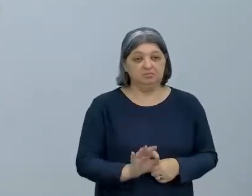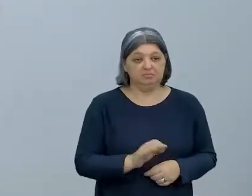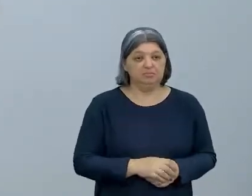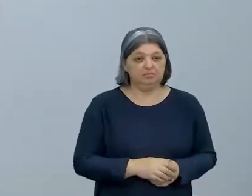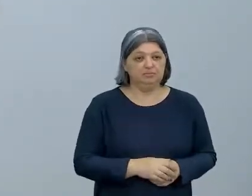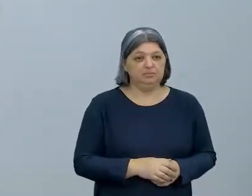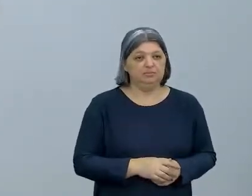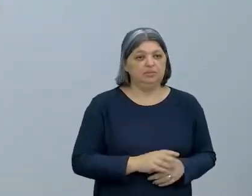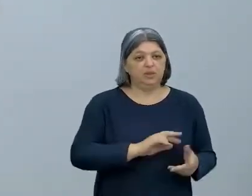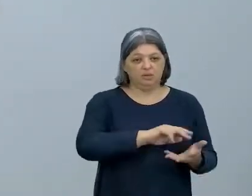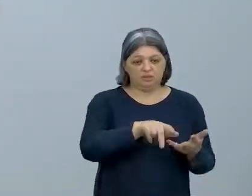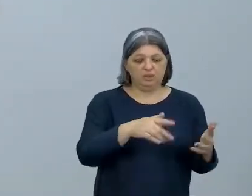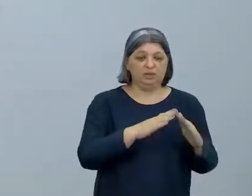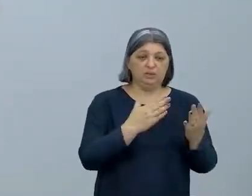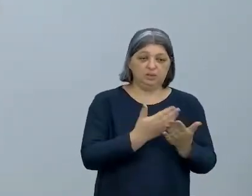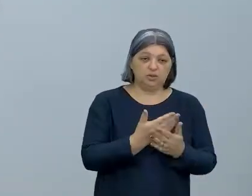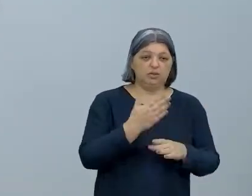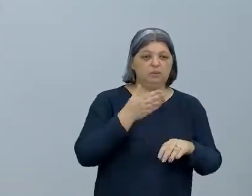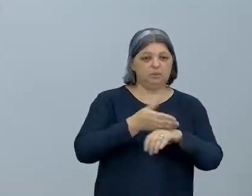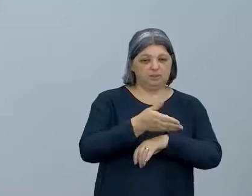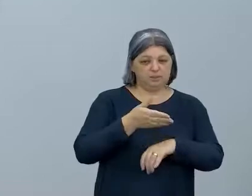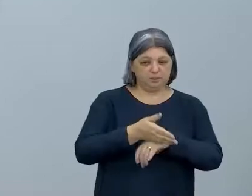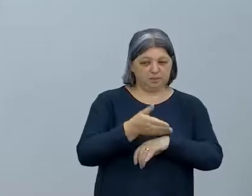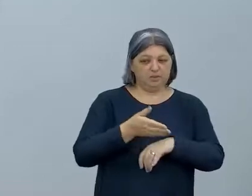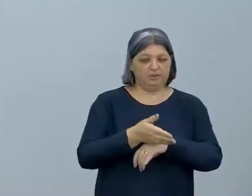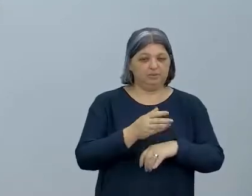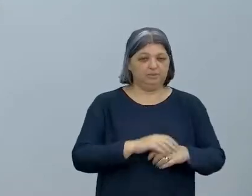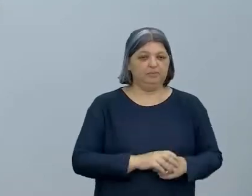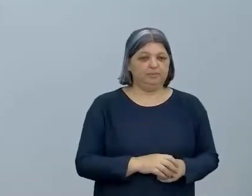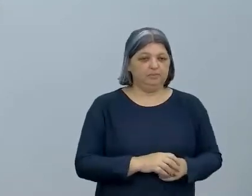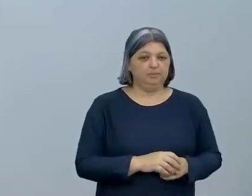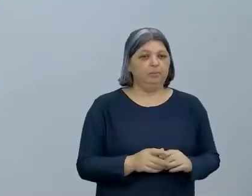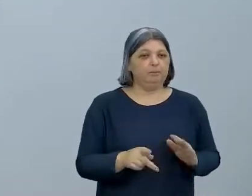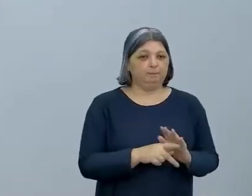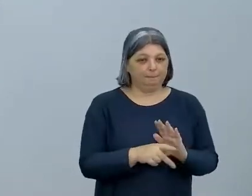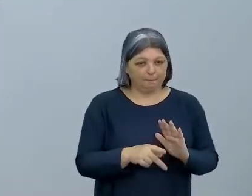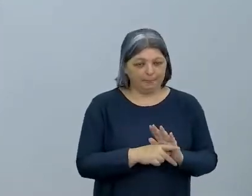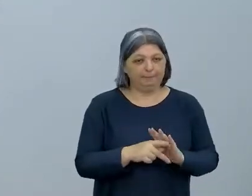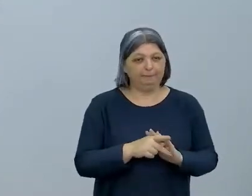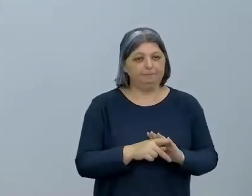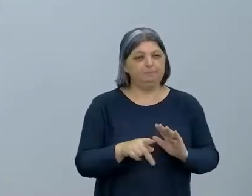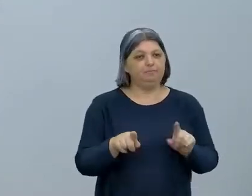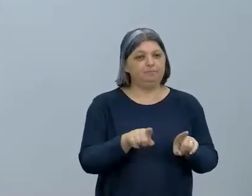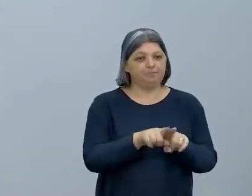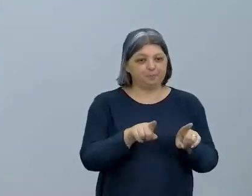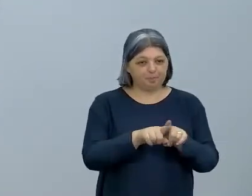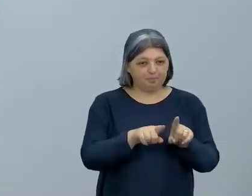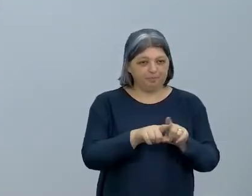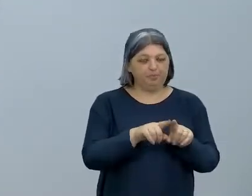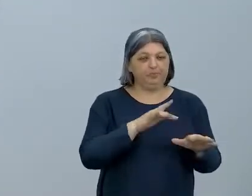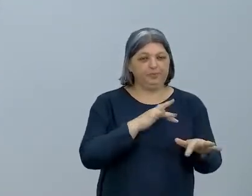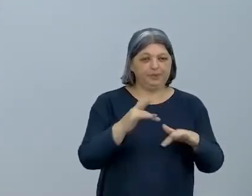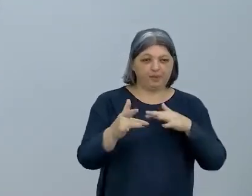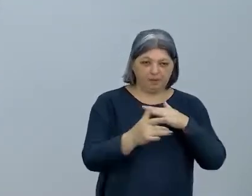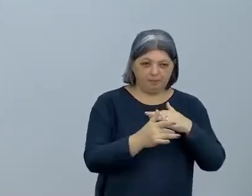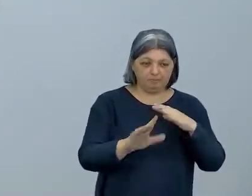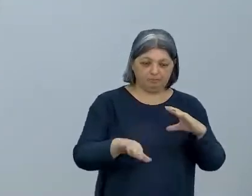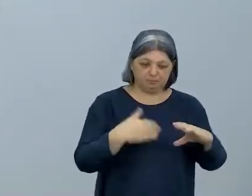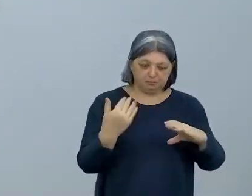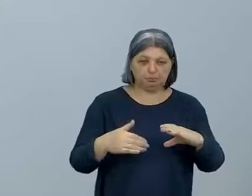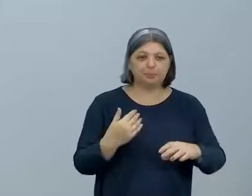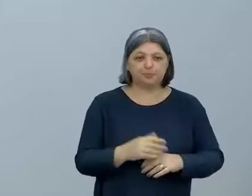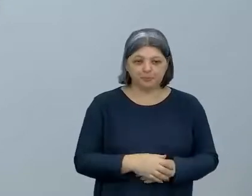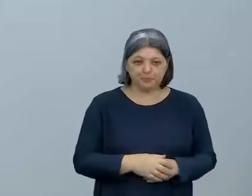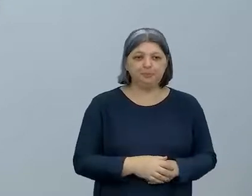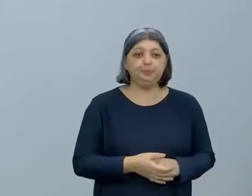aí participaram, mandaram e-mail, mandaram direct aí nas minhas redes sociais. Foi muito bacana e deu certo em